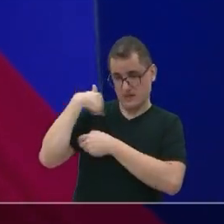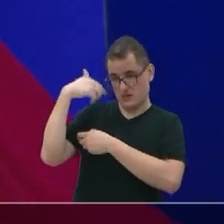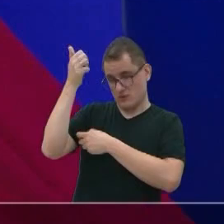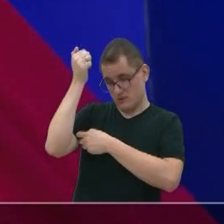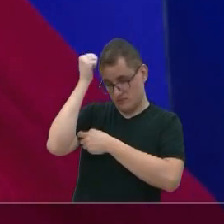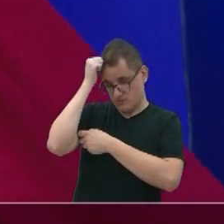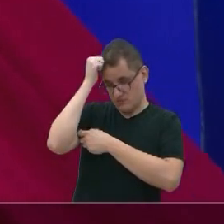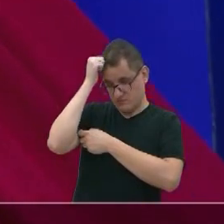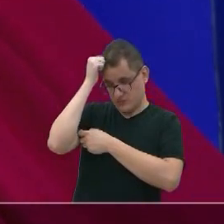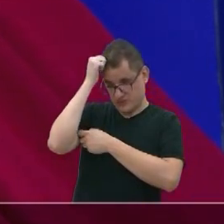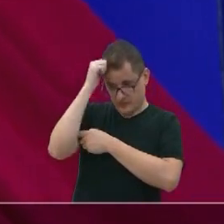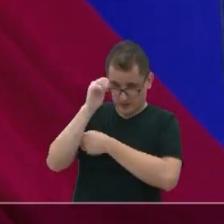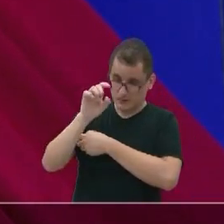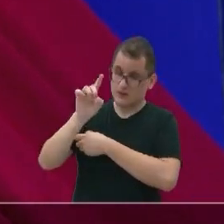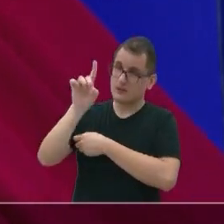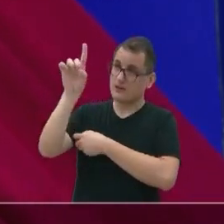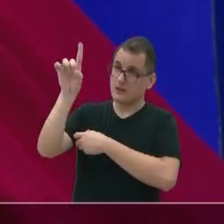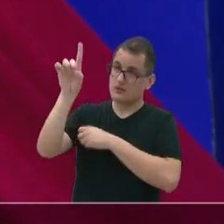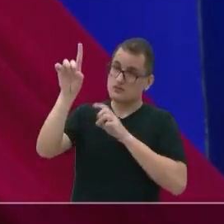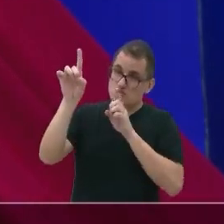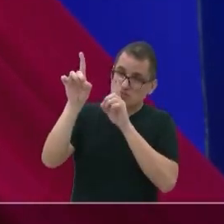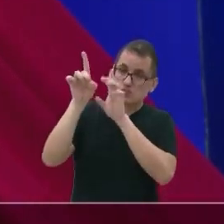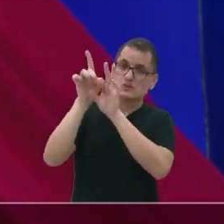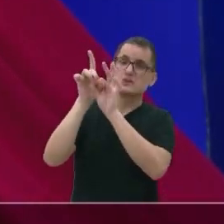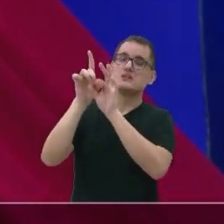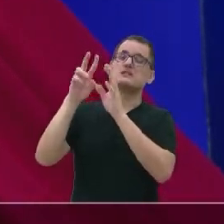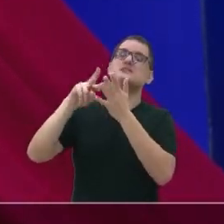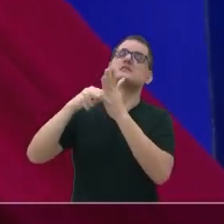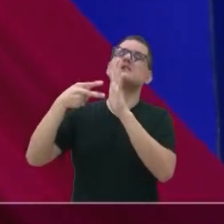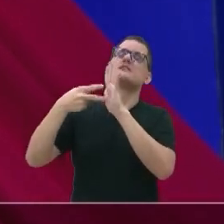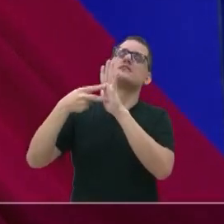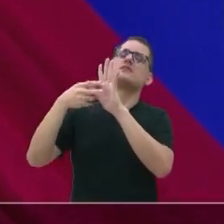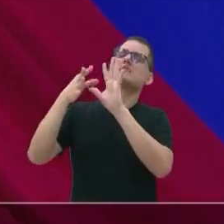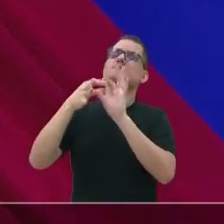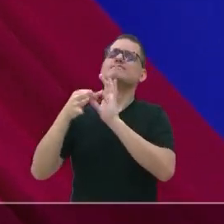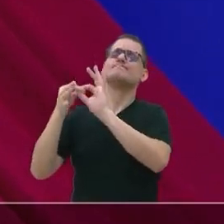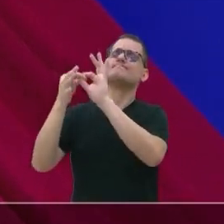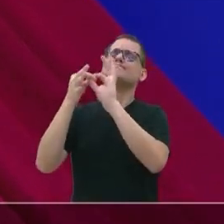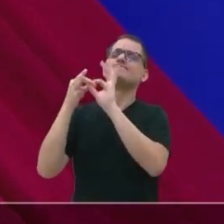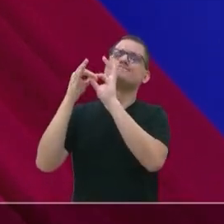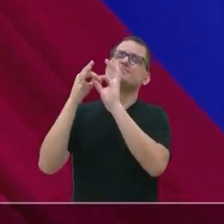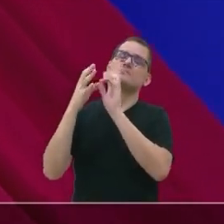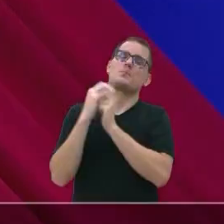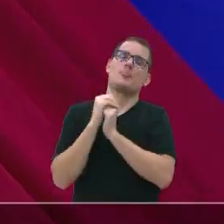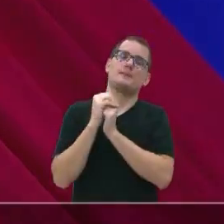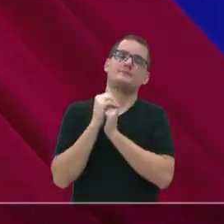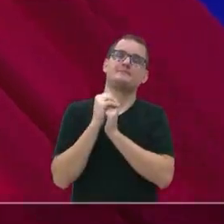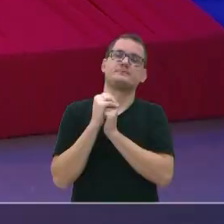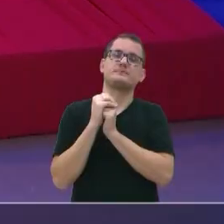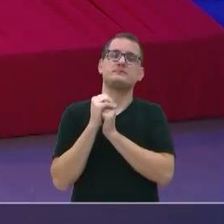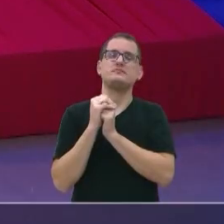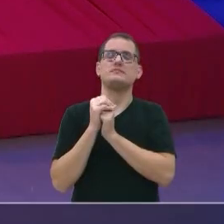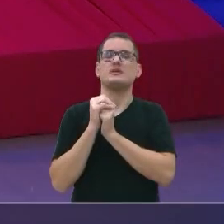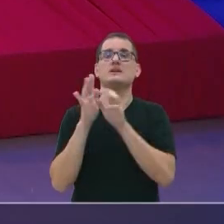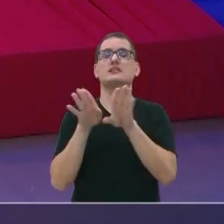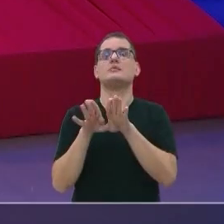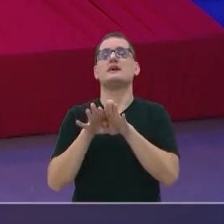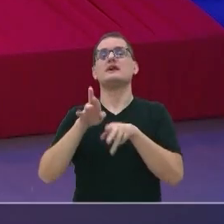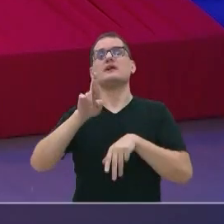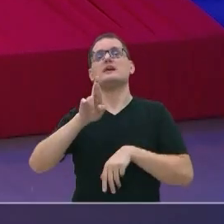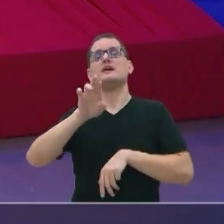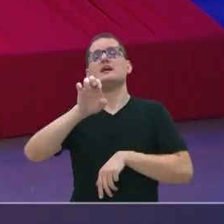sinônimo de reparação. Reparação, reparar as